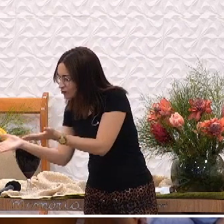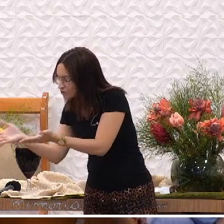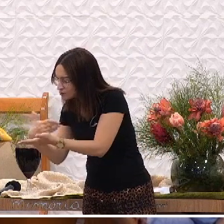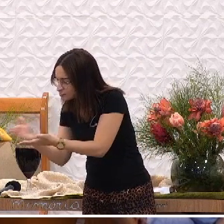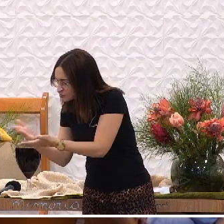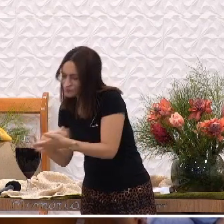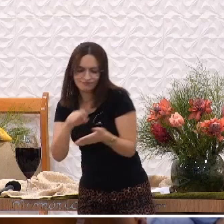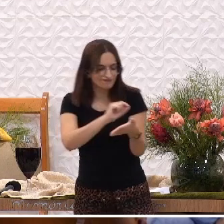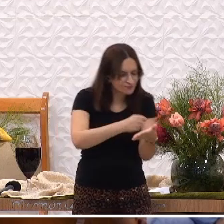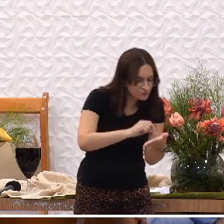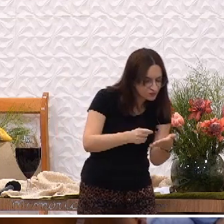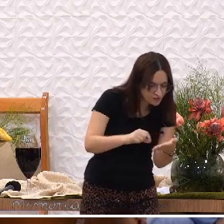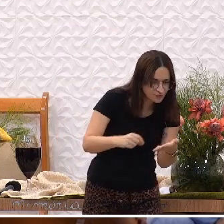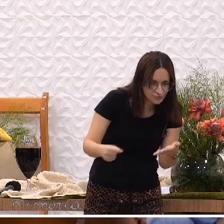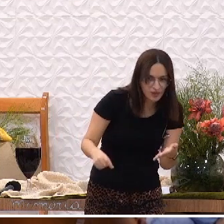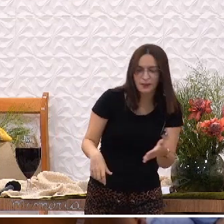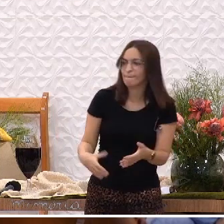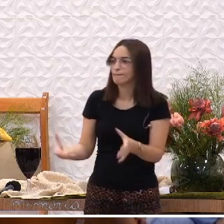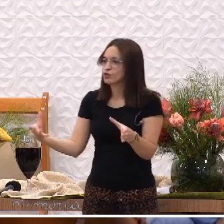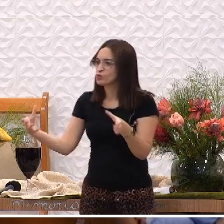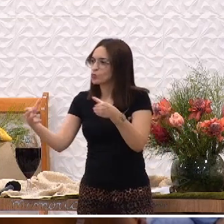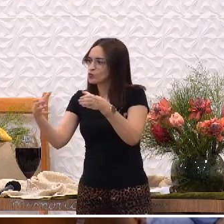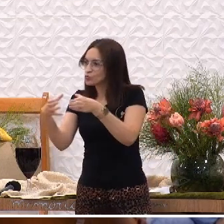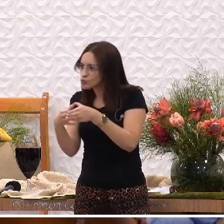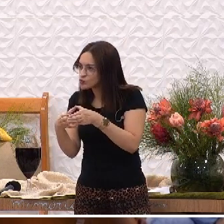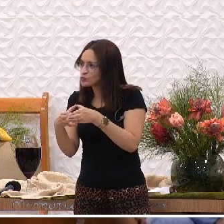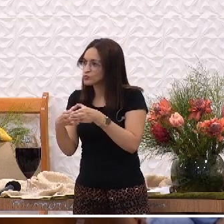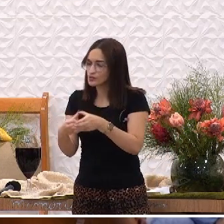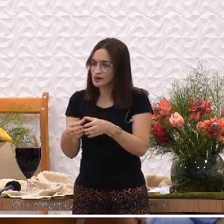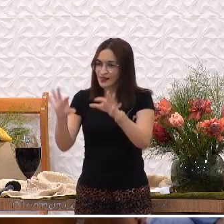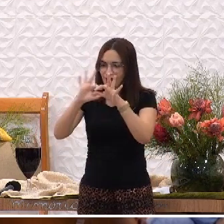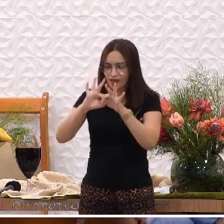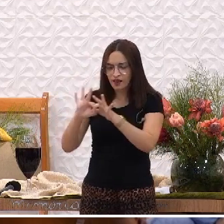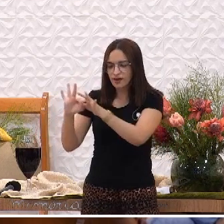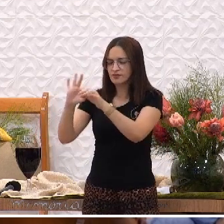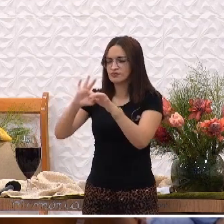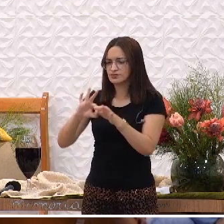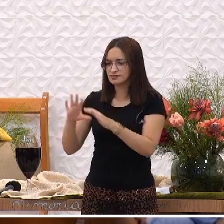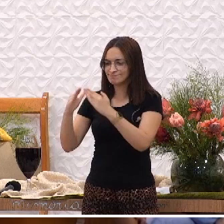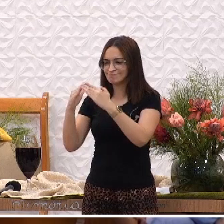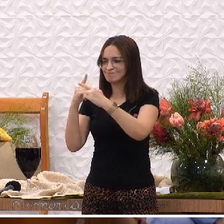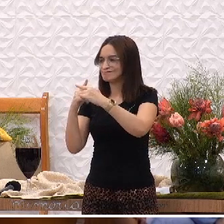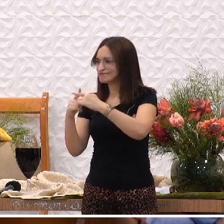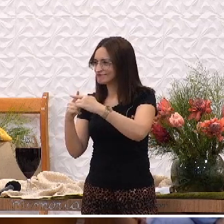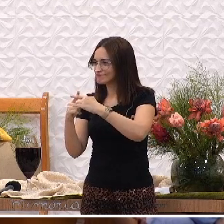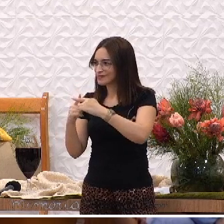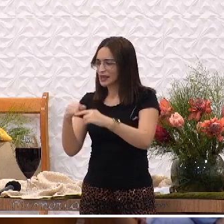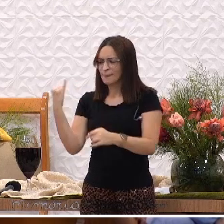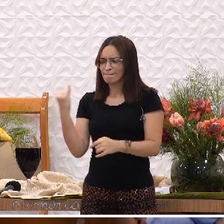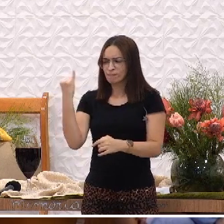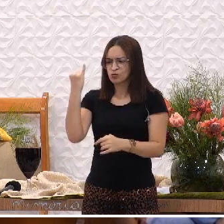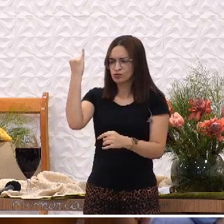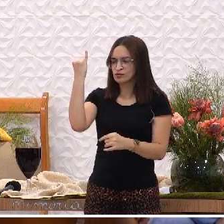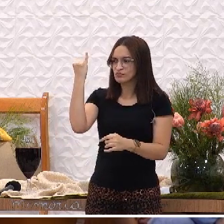de manter a unidade da igreja. E essa confessionalidade é muito importante para as igrejas reformadas. Tá? E aqui,